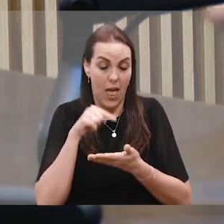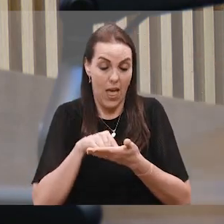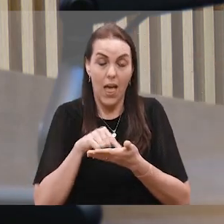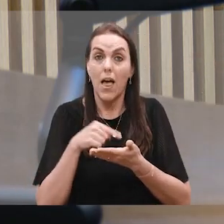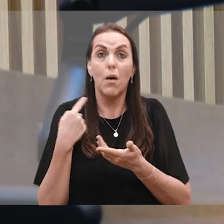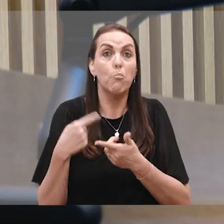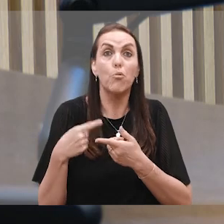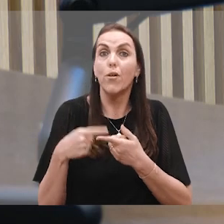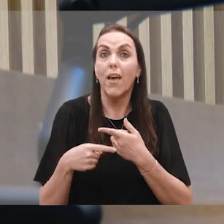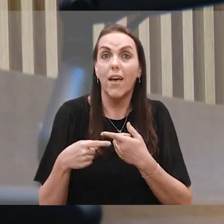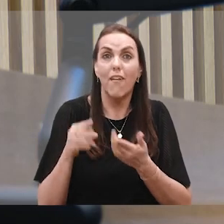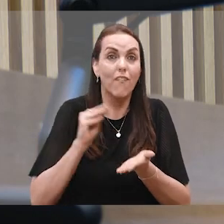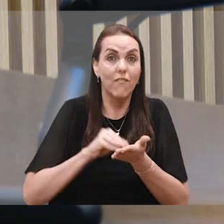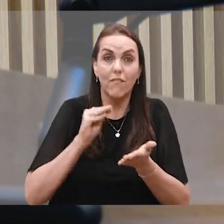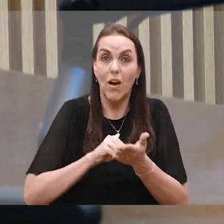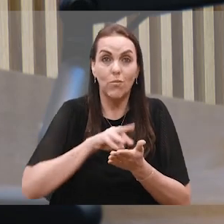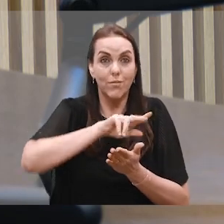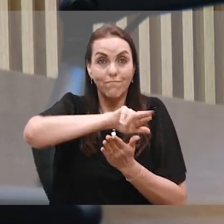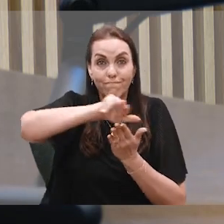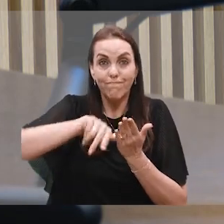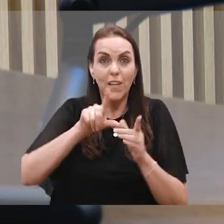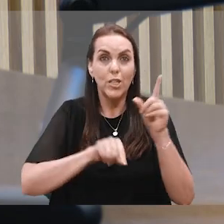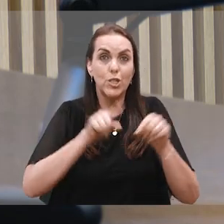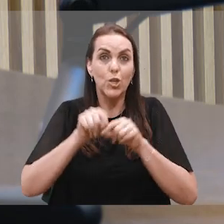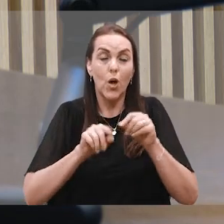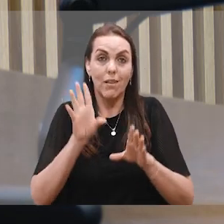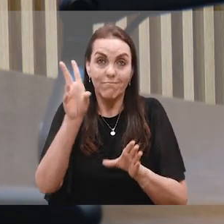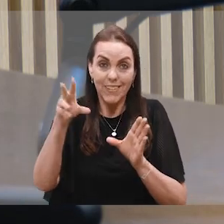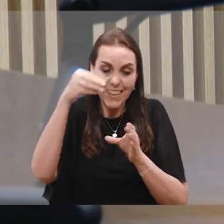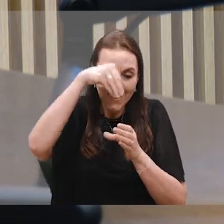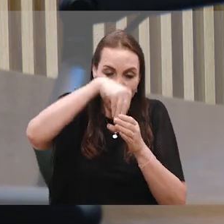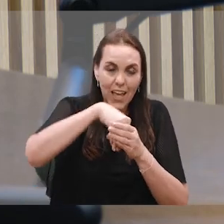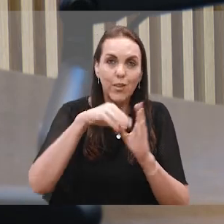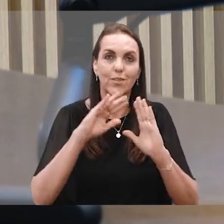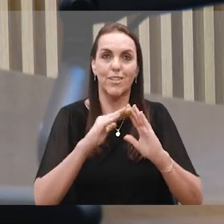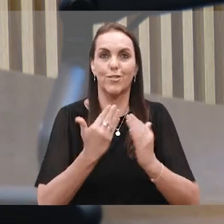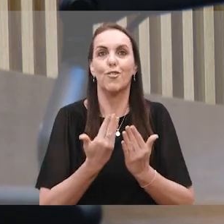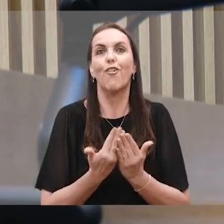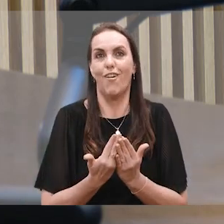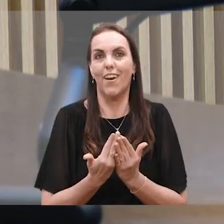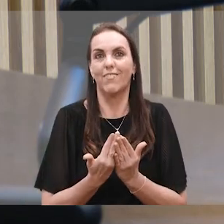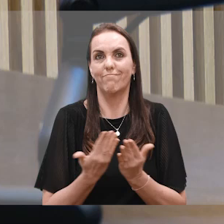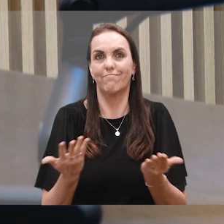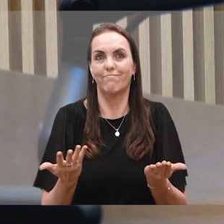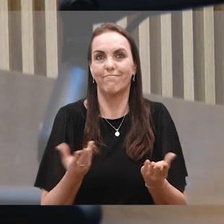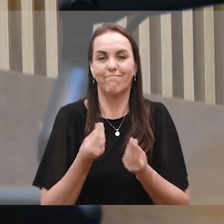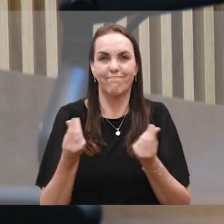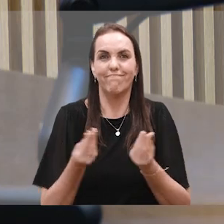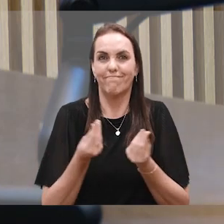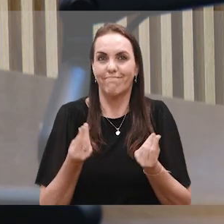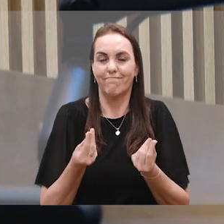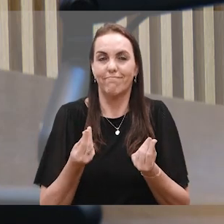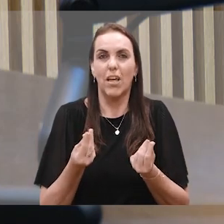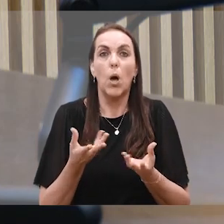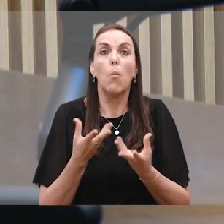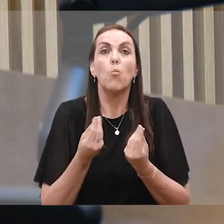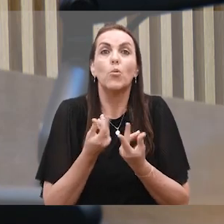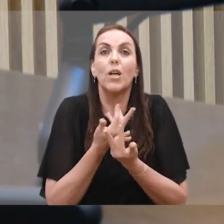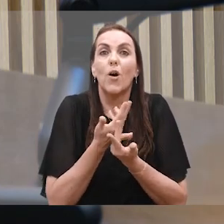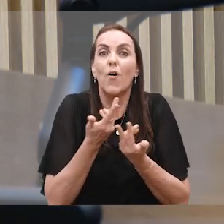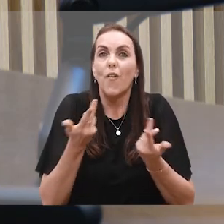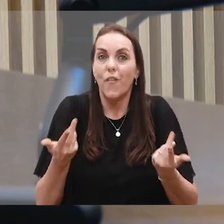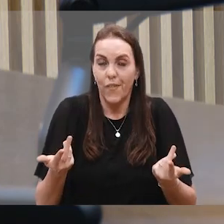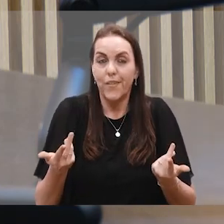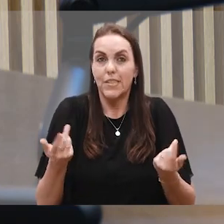coisa assim, mas por falta de alternativa de esporte na própria escola. Ou Então atira a bola e deixa por conta, né? Existe